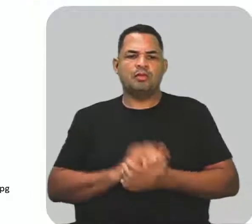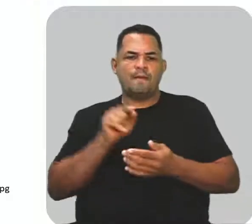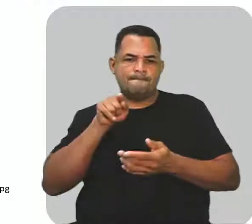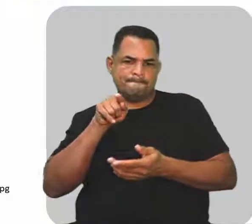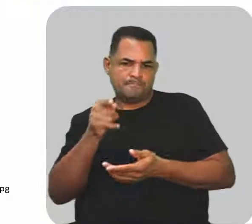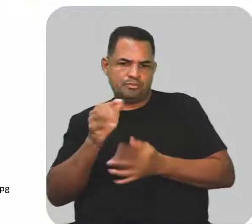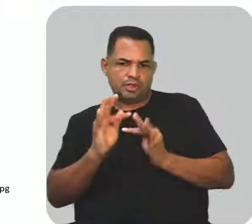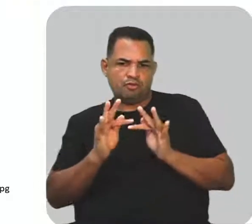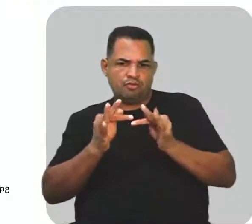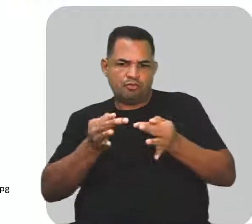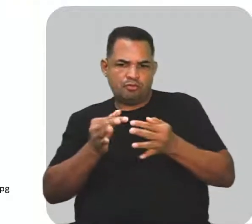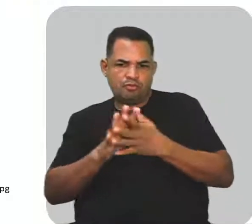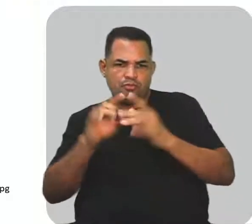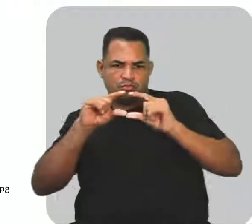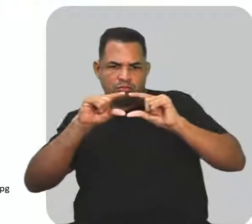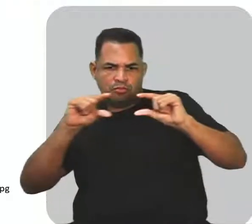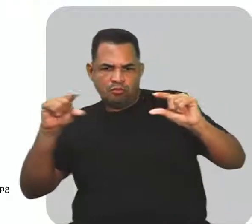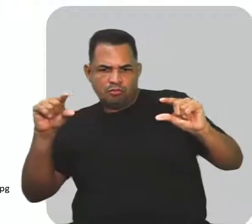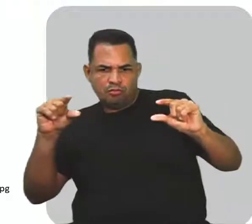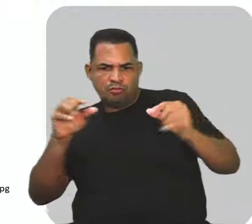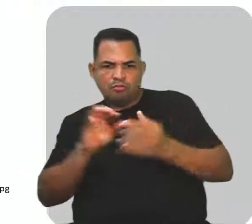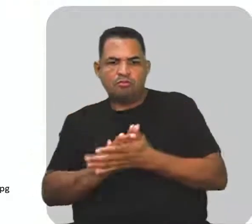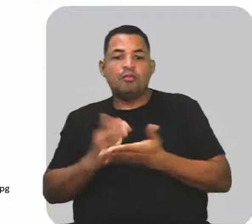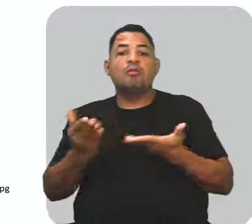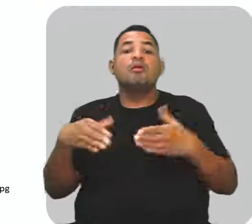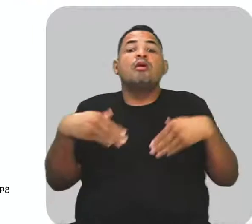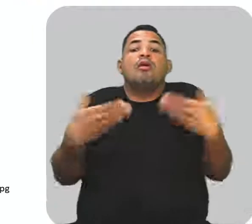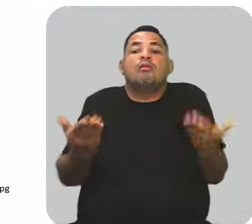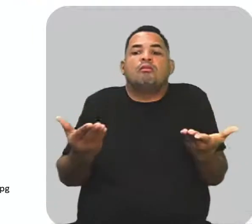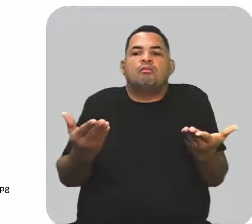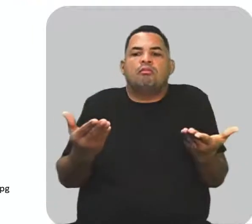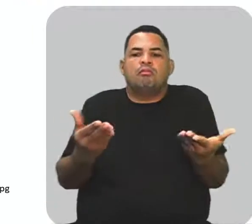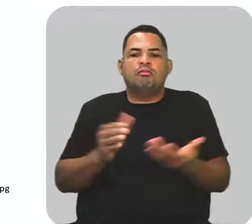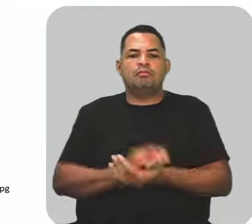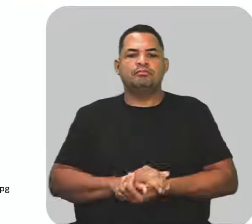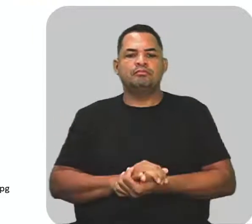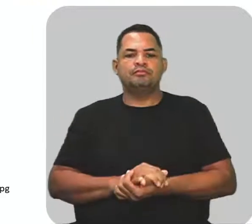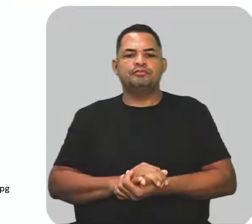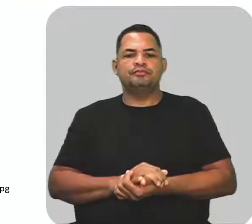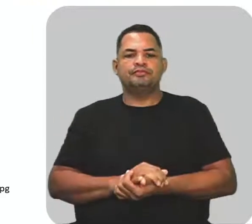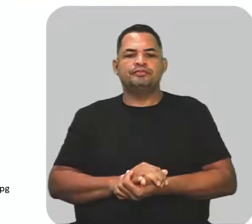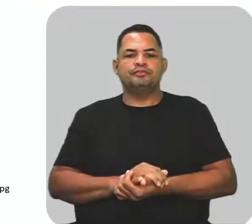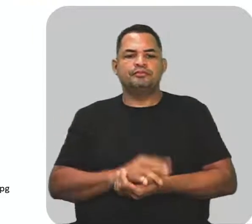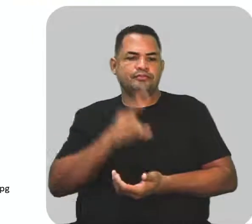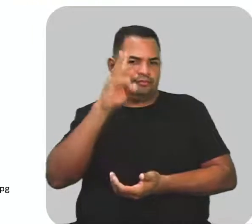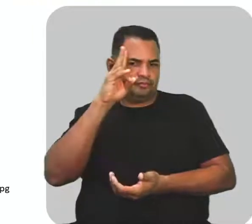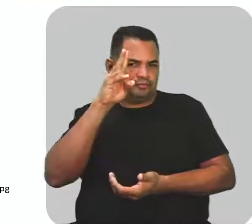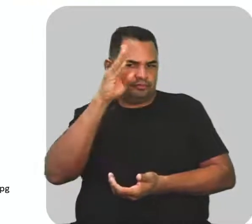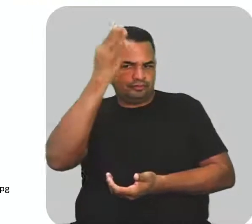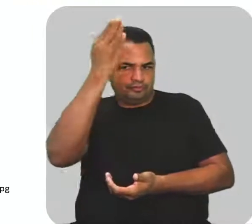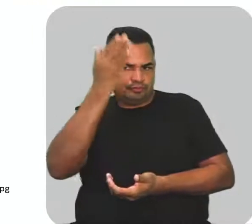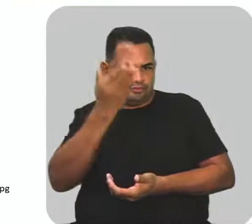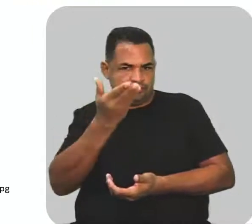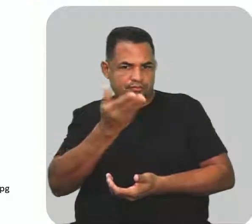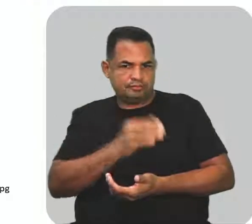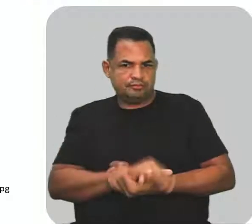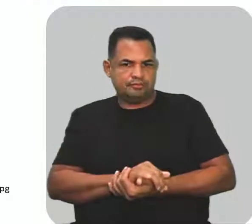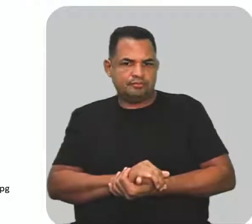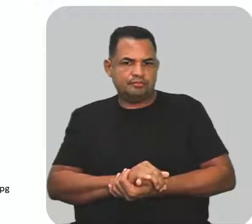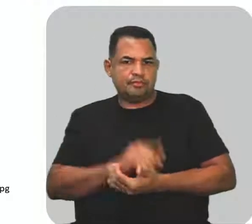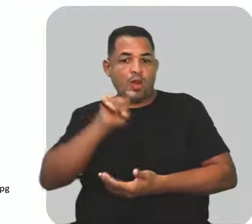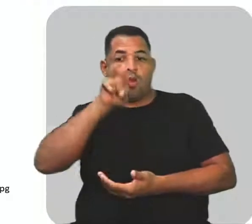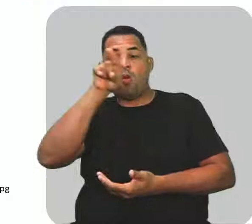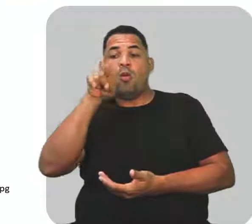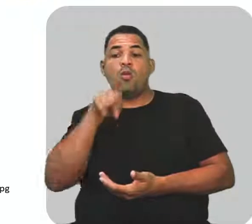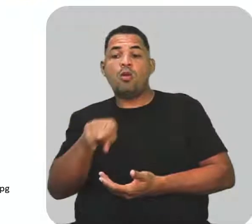pontuação do fim da frase é feita com, vamos lá? Não ouvi. Leiam comigo, vamos juntos. Ponto